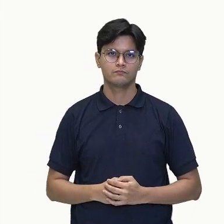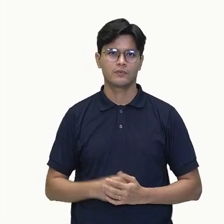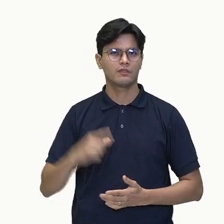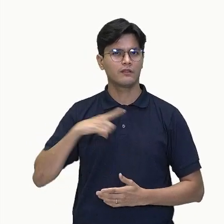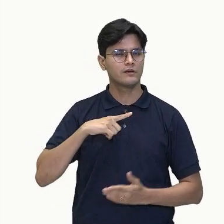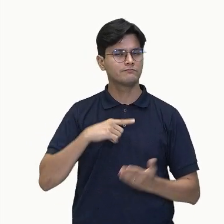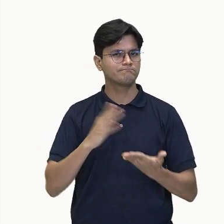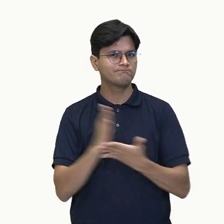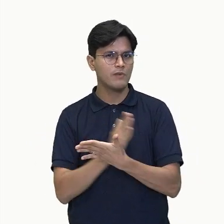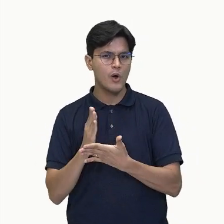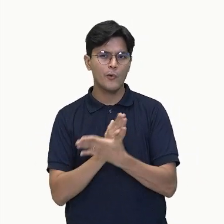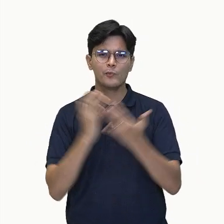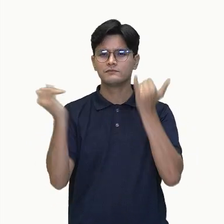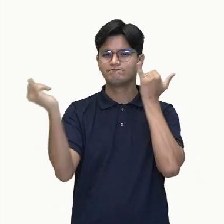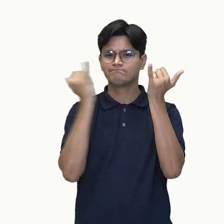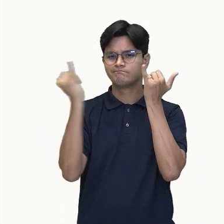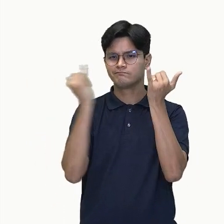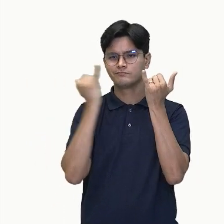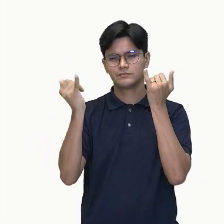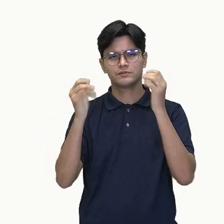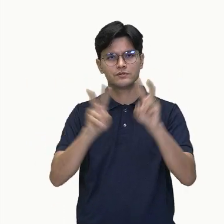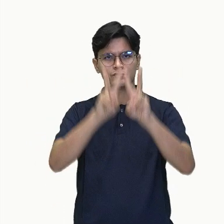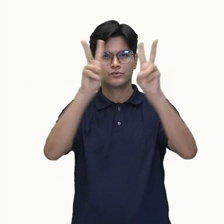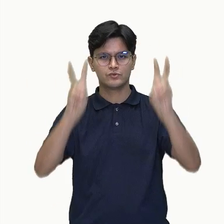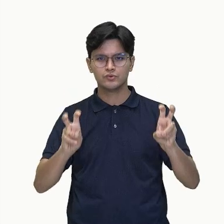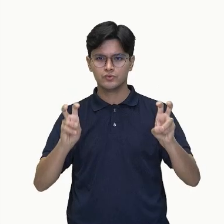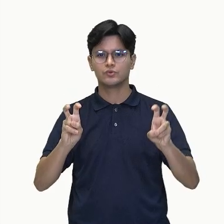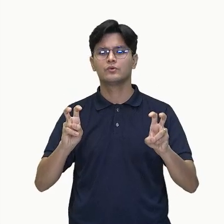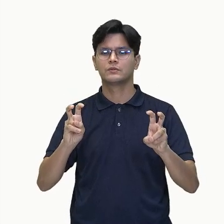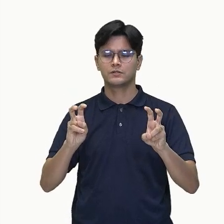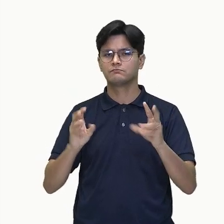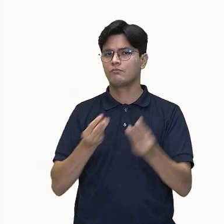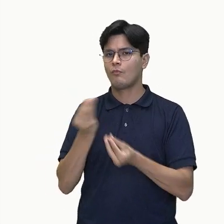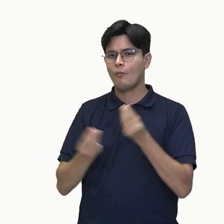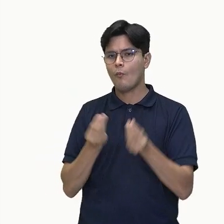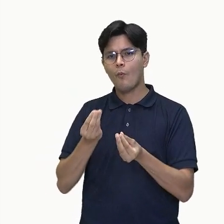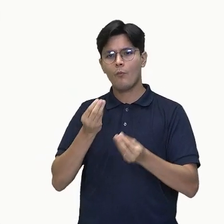informações sobre o que está sendo aplicado